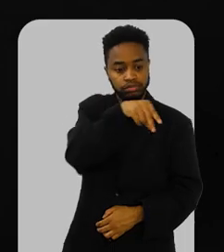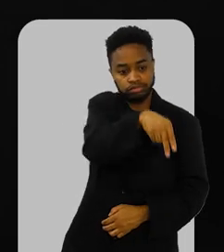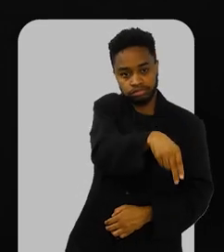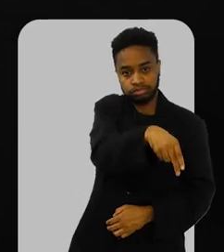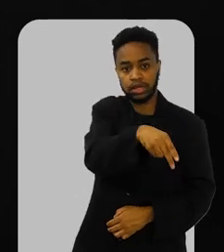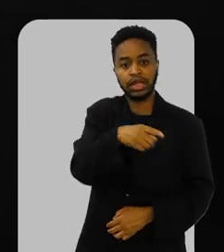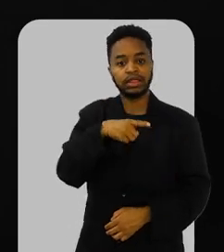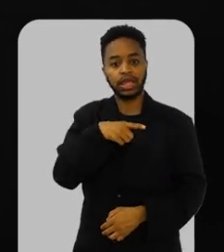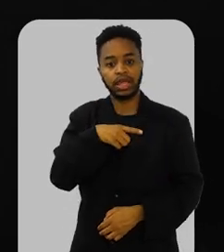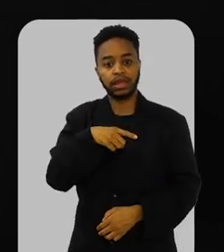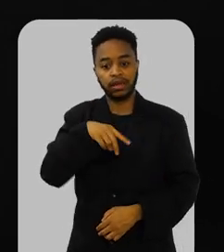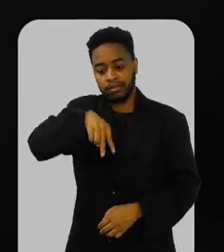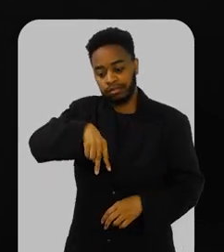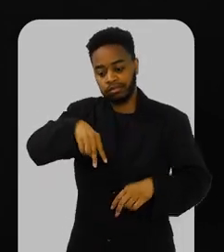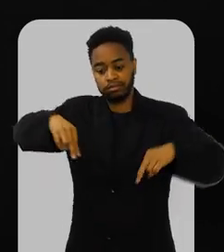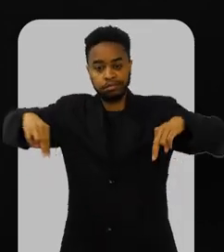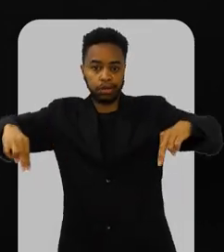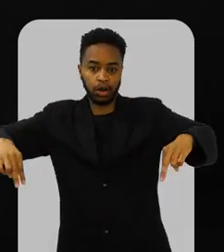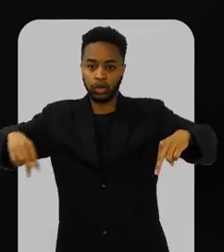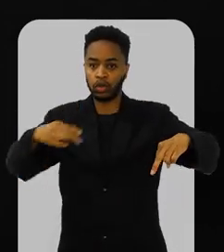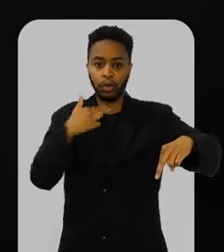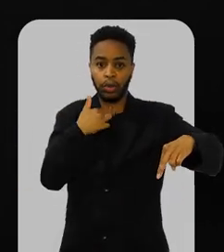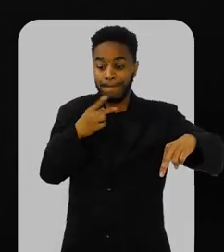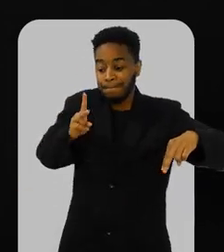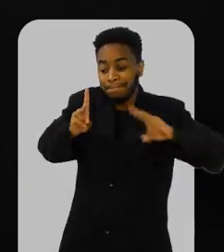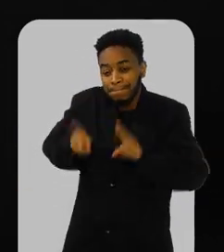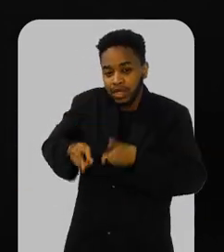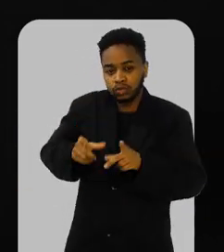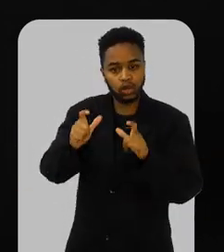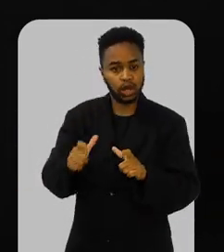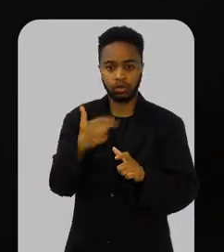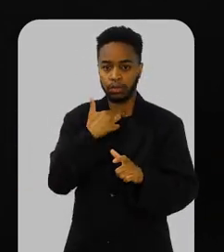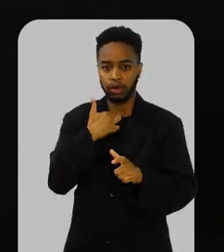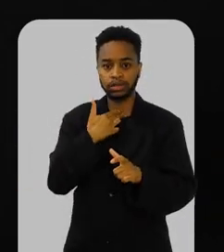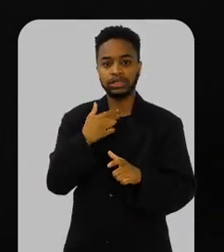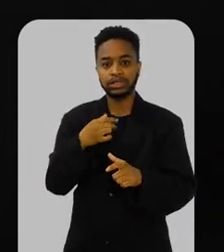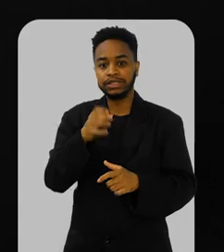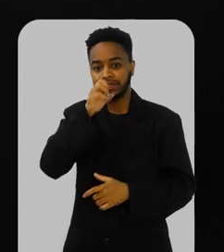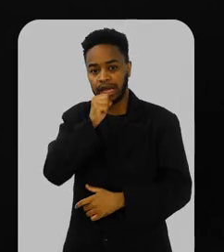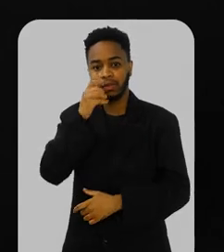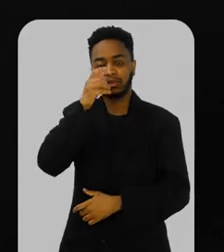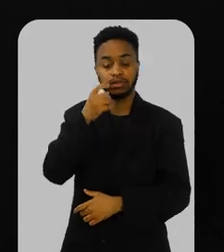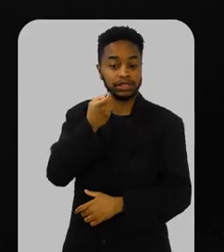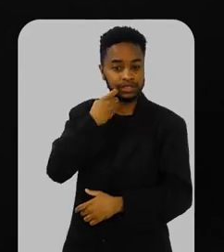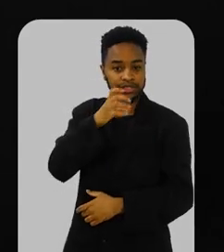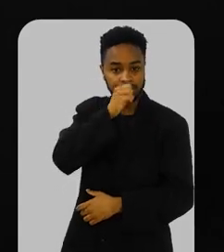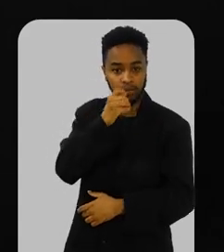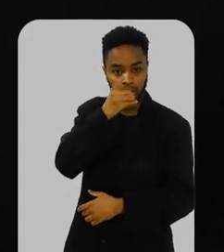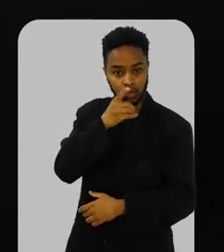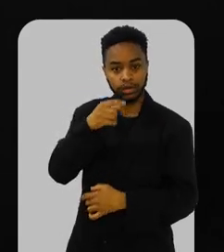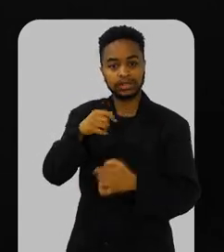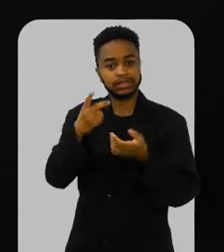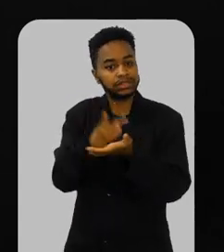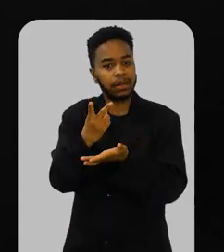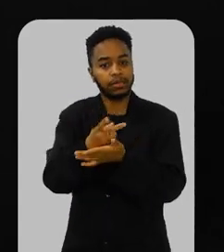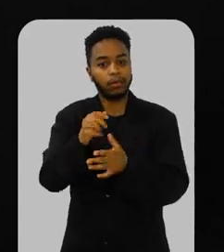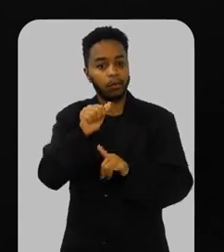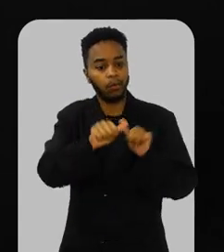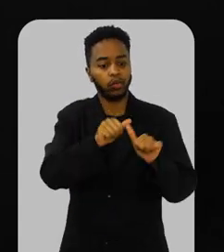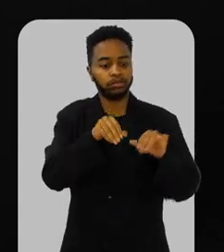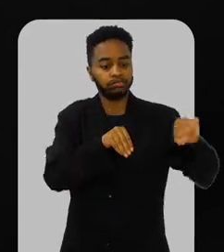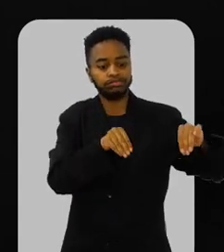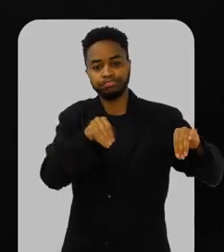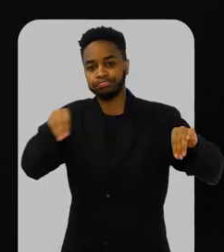e no domingo vai estar em outra. Eles não julgam do mesmo ponto às 3 noites. Eles rotacionam dentro da... Só o presidente do júri, porque são